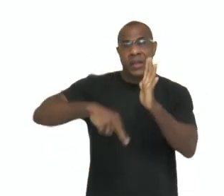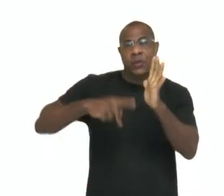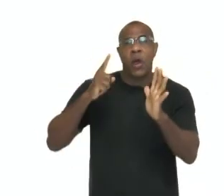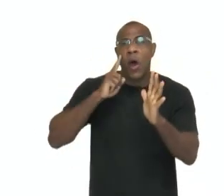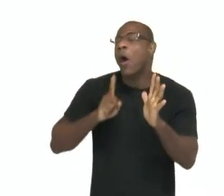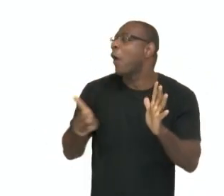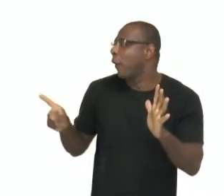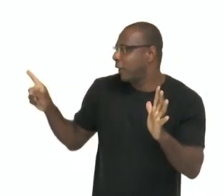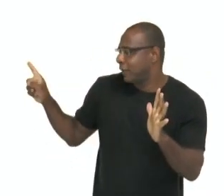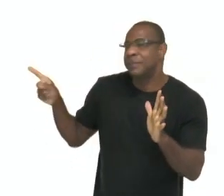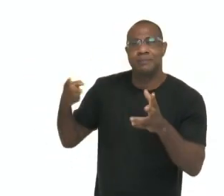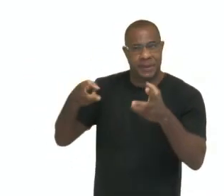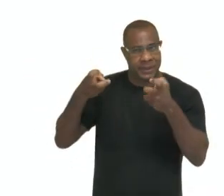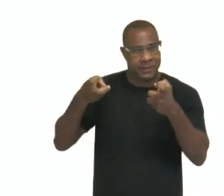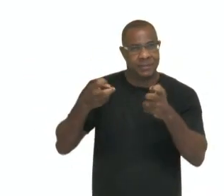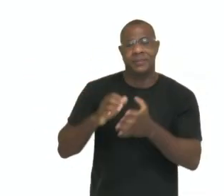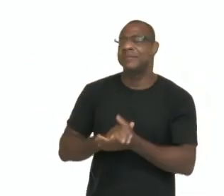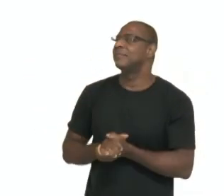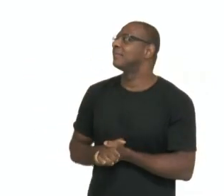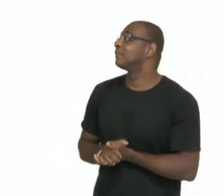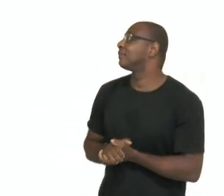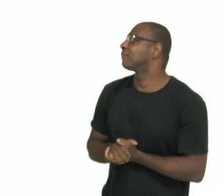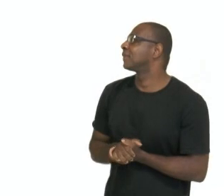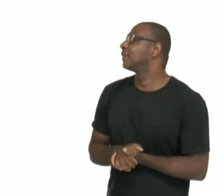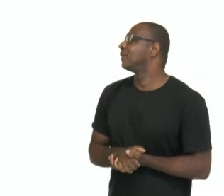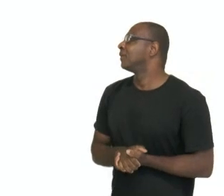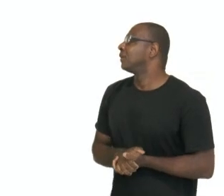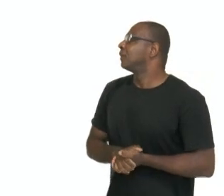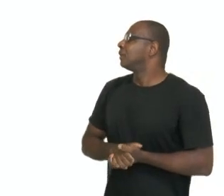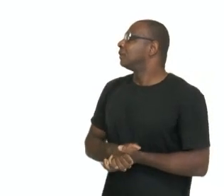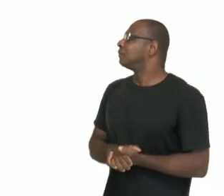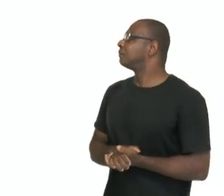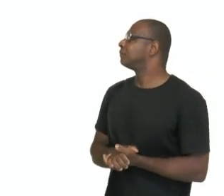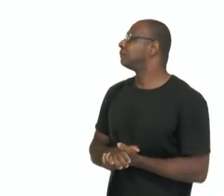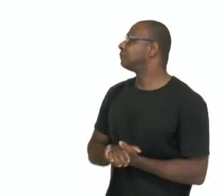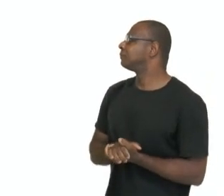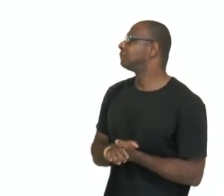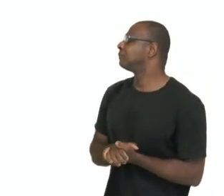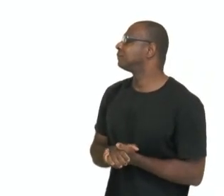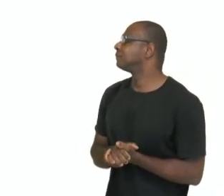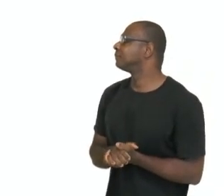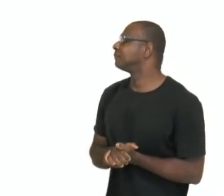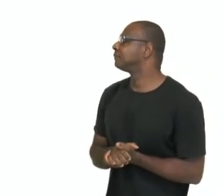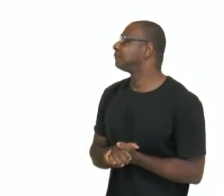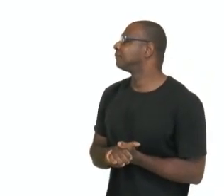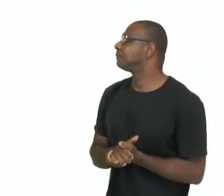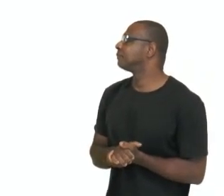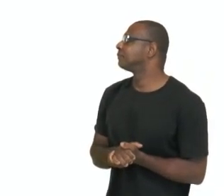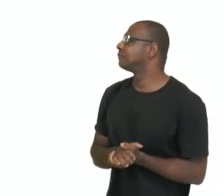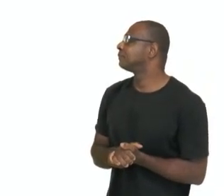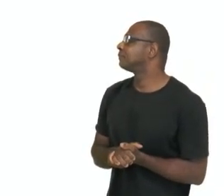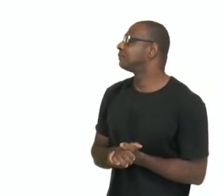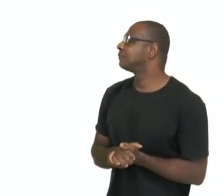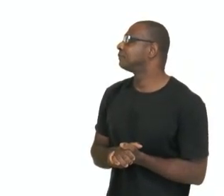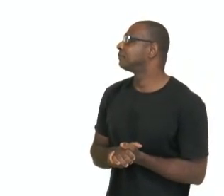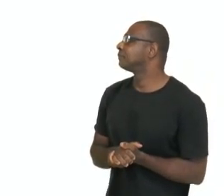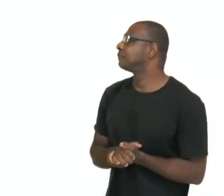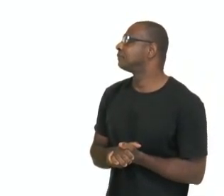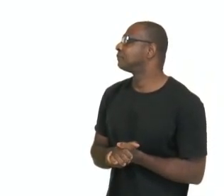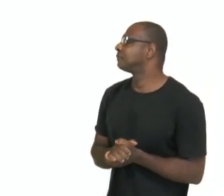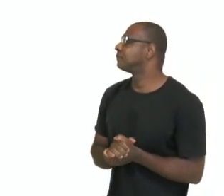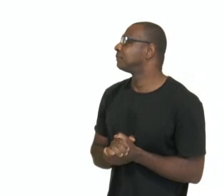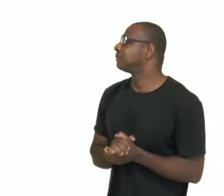simplesmente nisso. O plano secreto da filha do dono de livraria era tranquilo e diabólico. No dia seguinte,